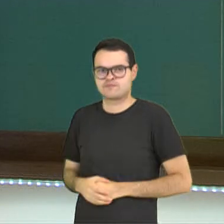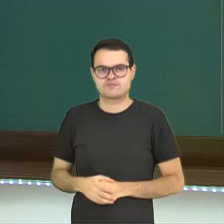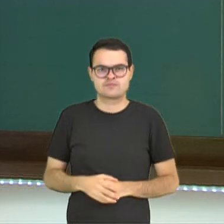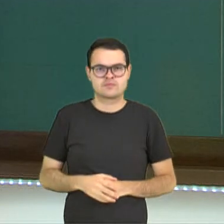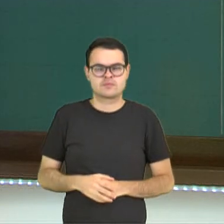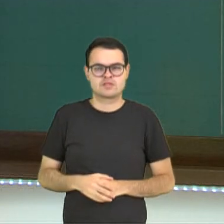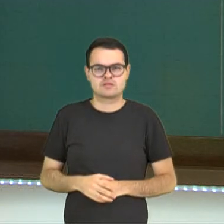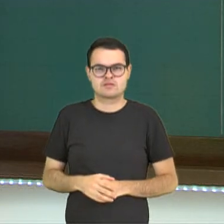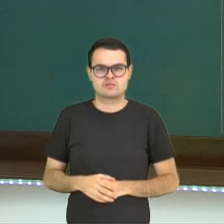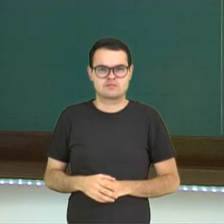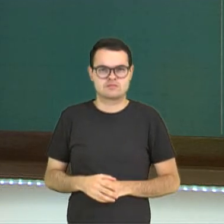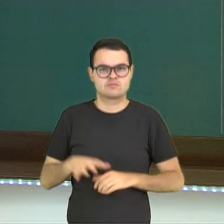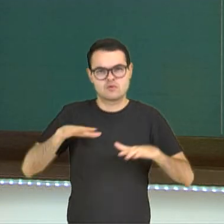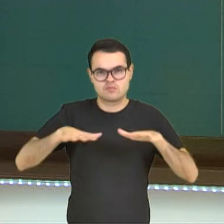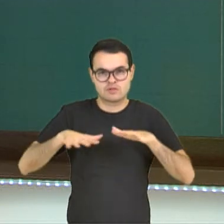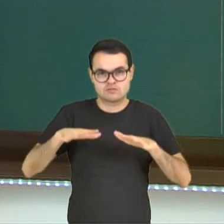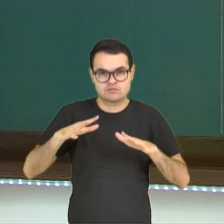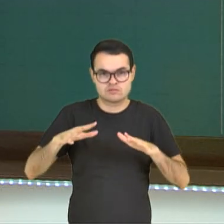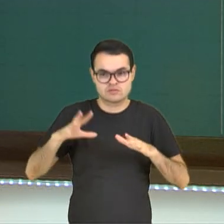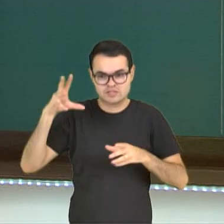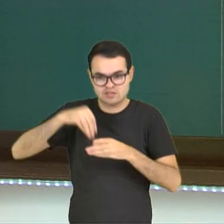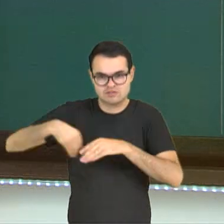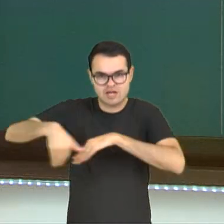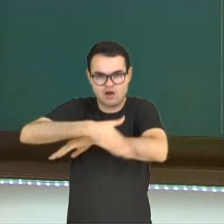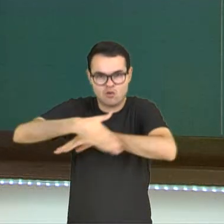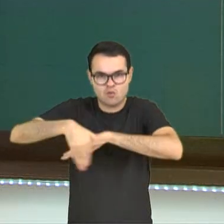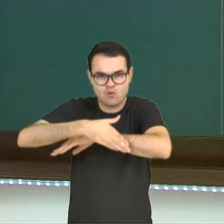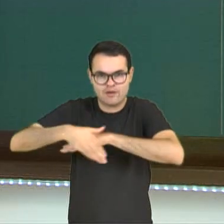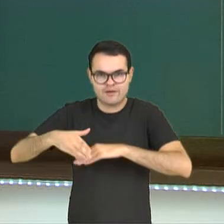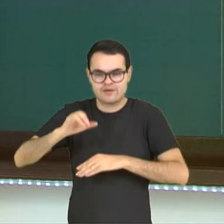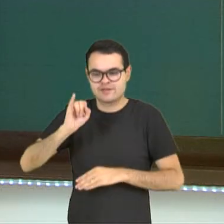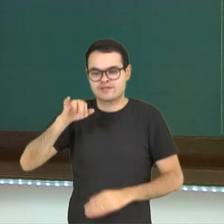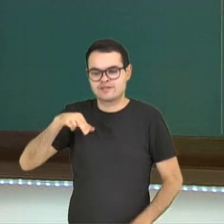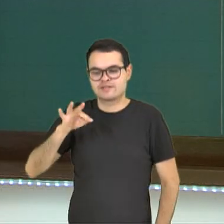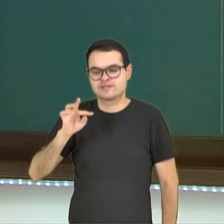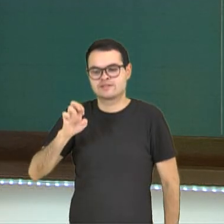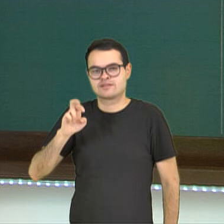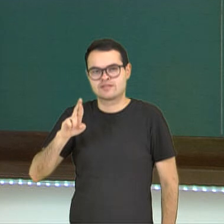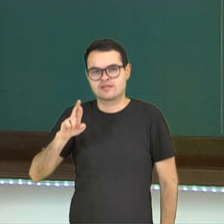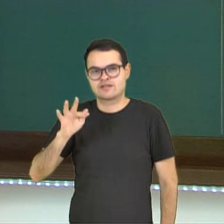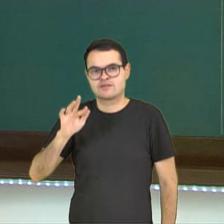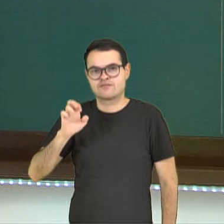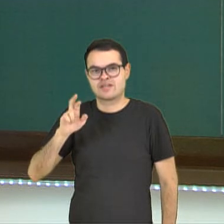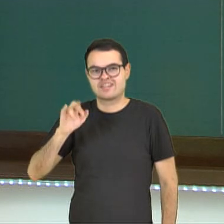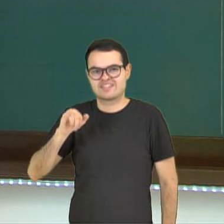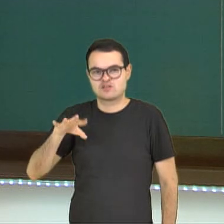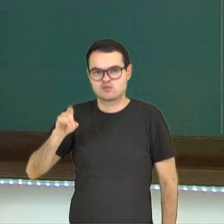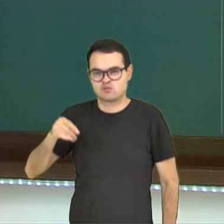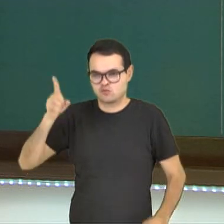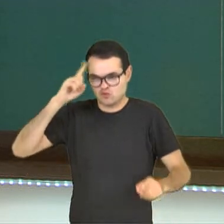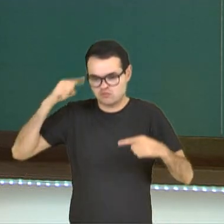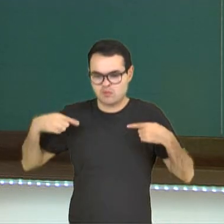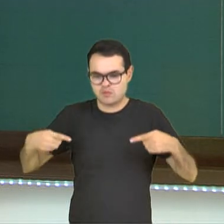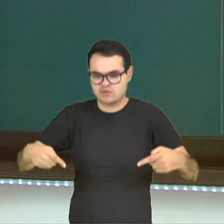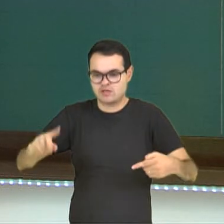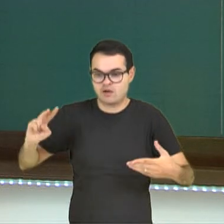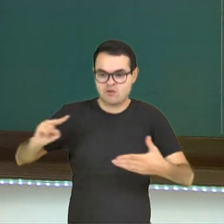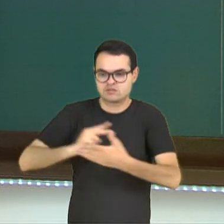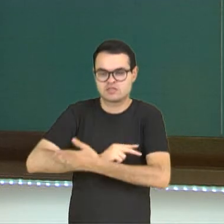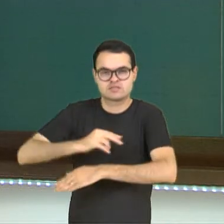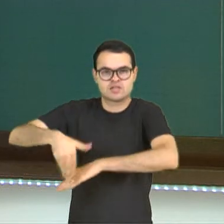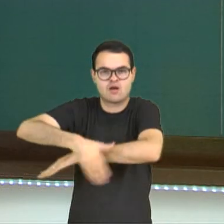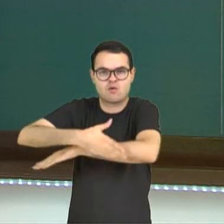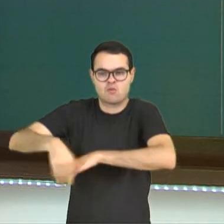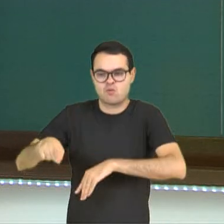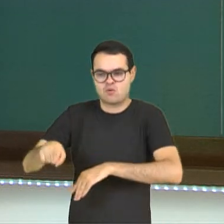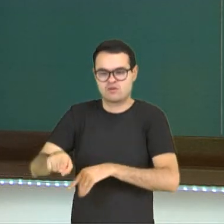aquelas movimentações artísticas que acontecem no meio da rua, né? No seu cotidiano, está interferindo. E a instalação é em determinado